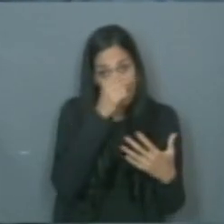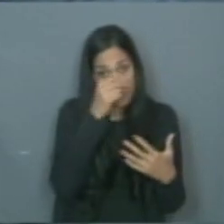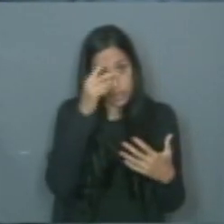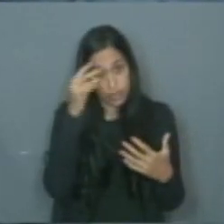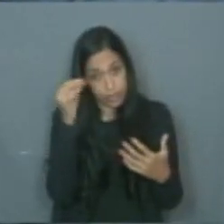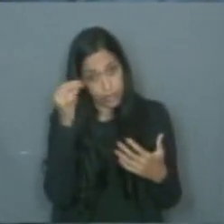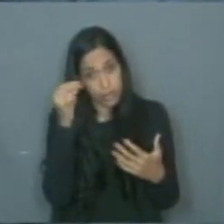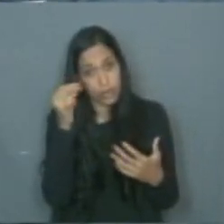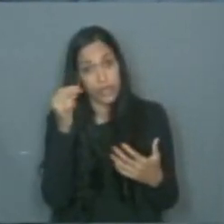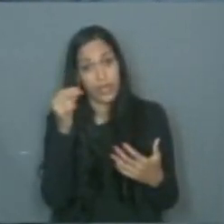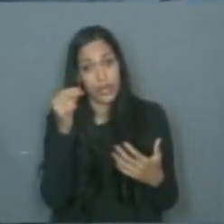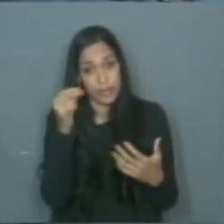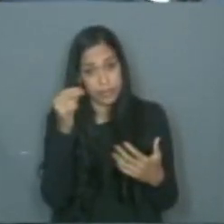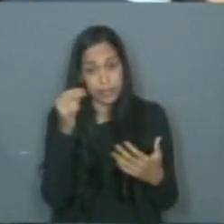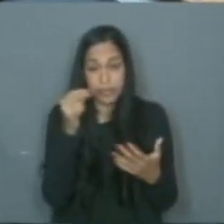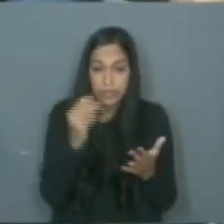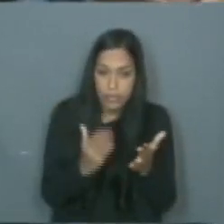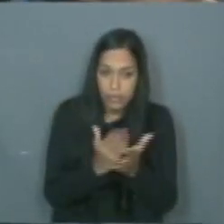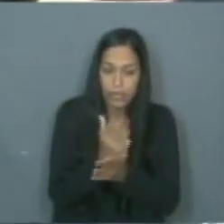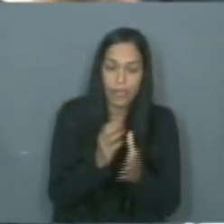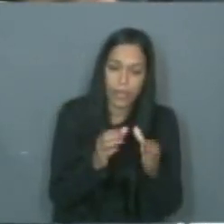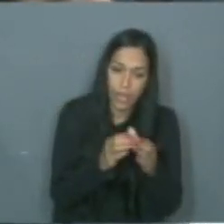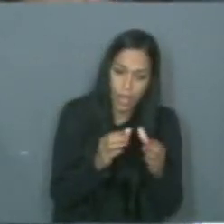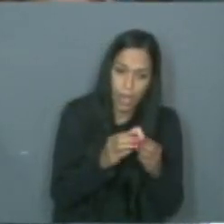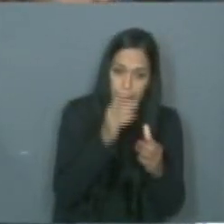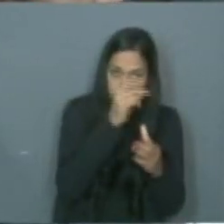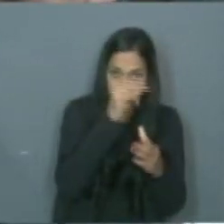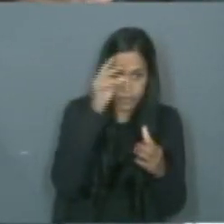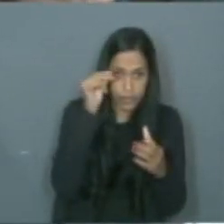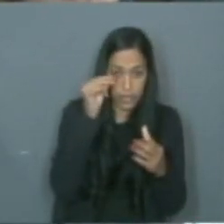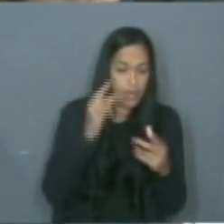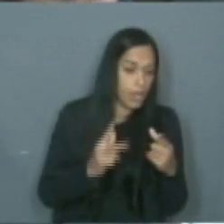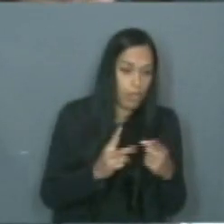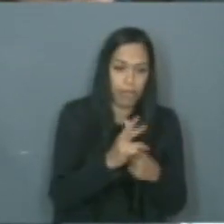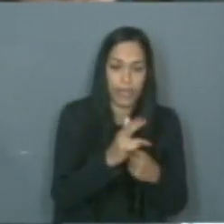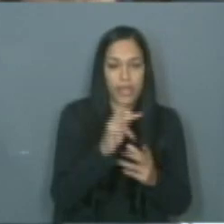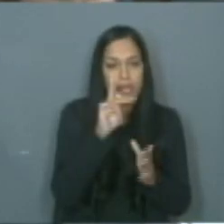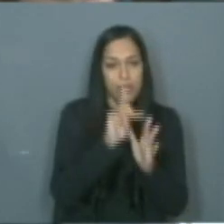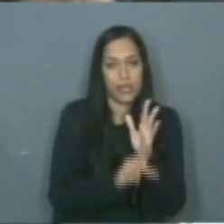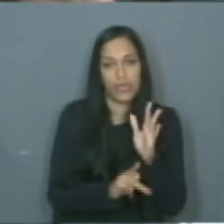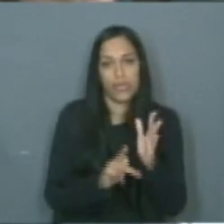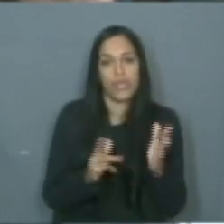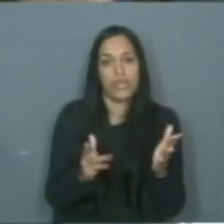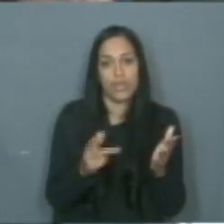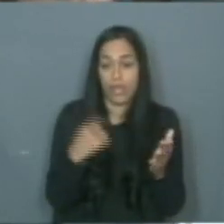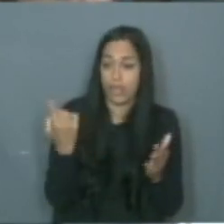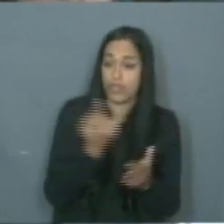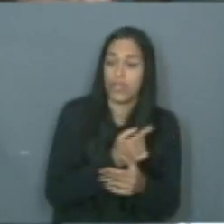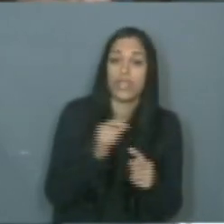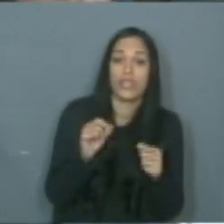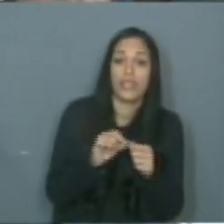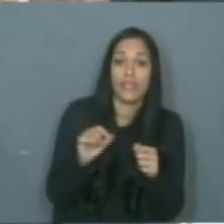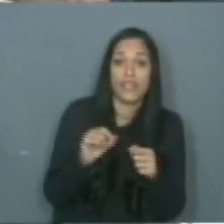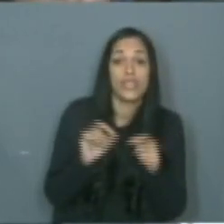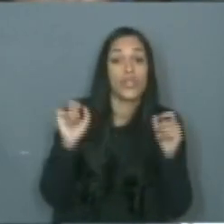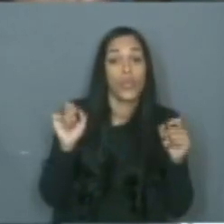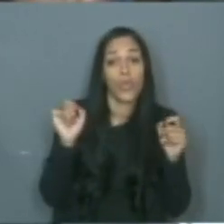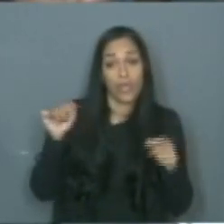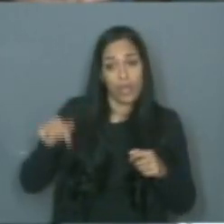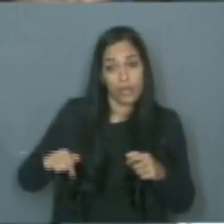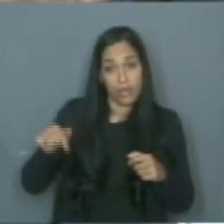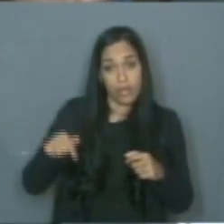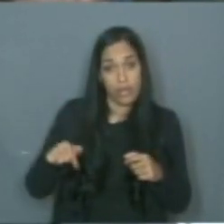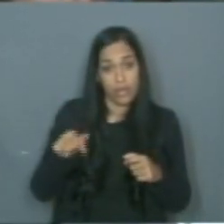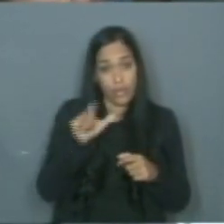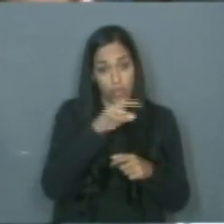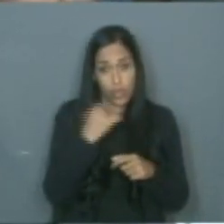passar por essa comissão, a prefeitura simplesmente veta o projeto. Então o que a gente está fazendo aqui? Nós somos